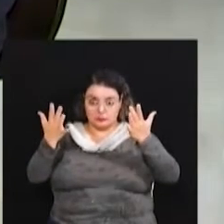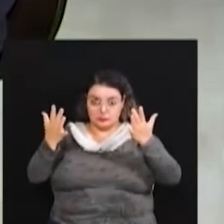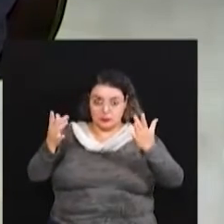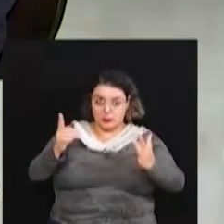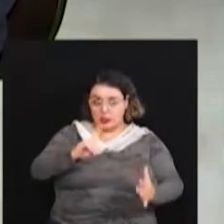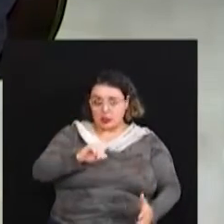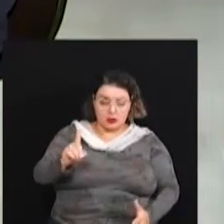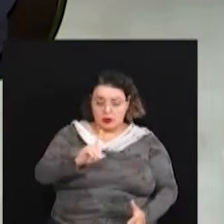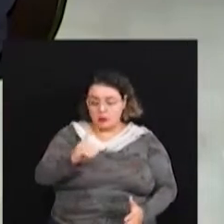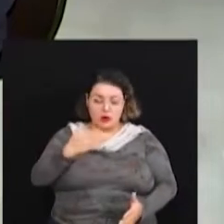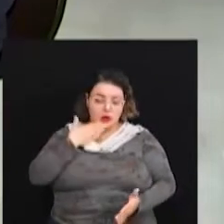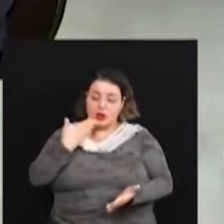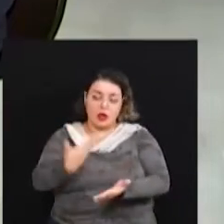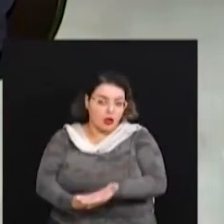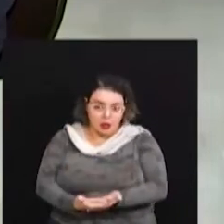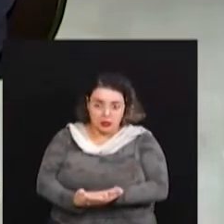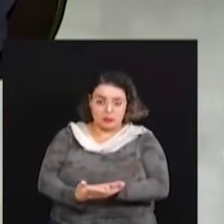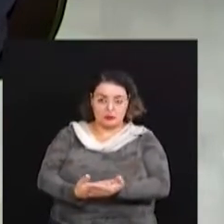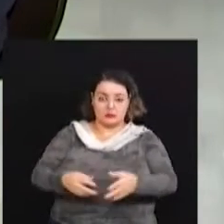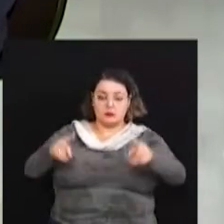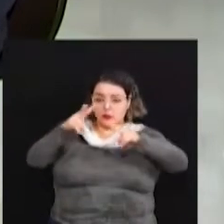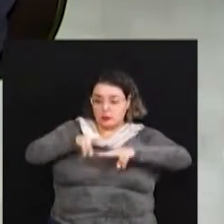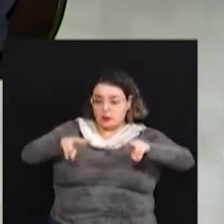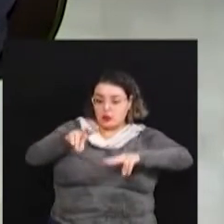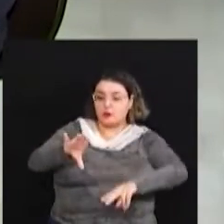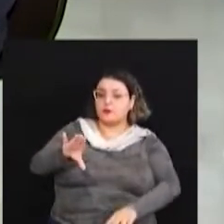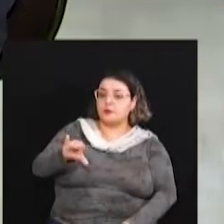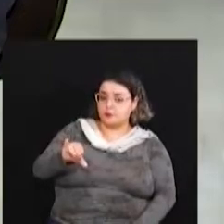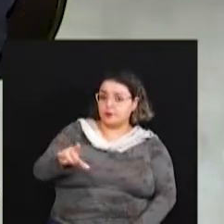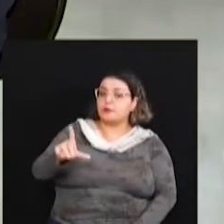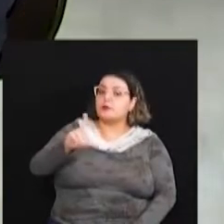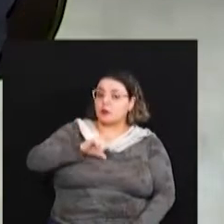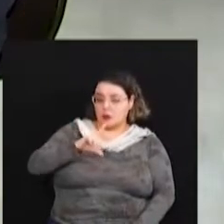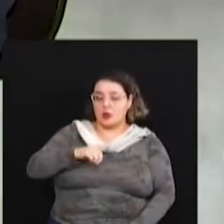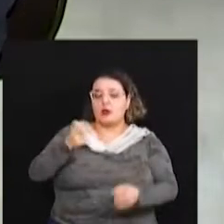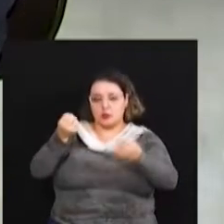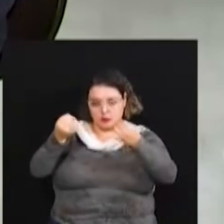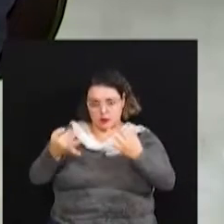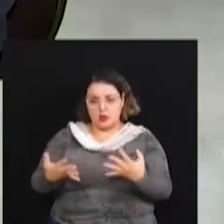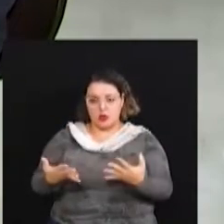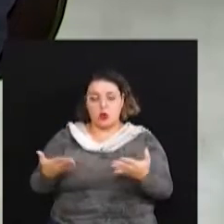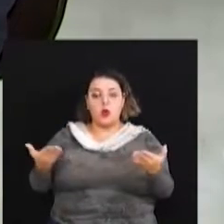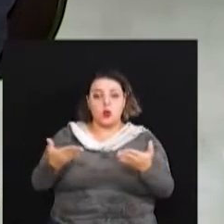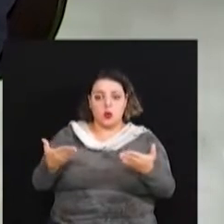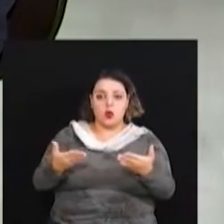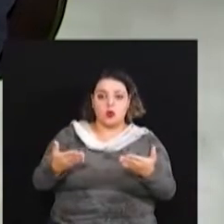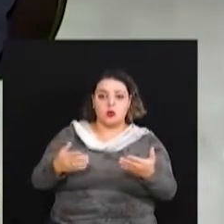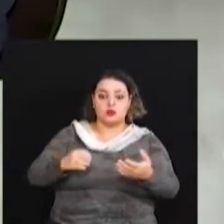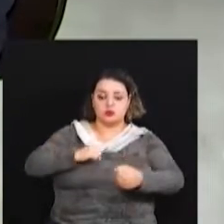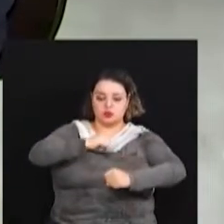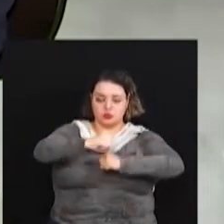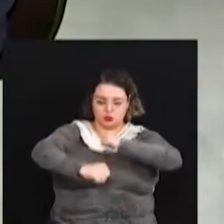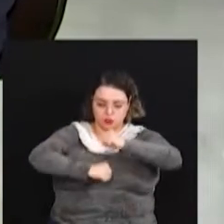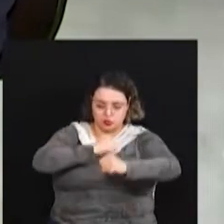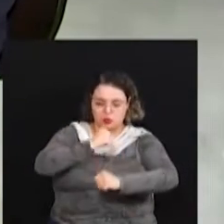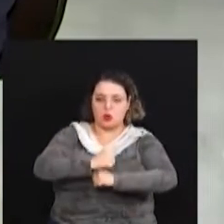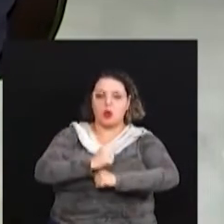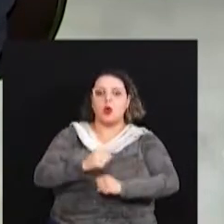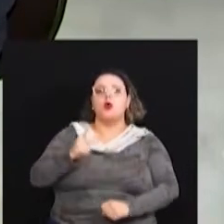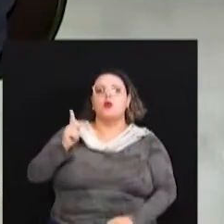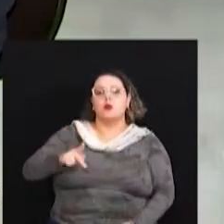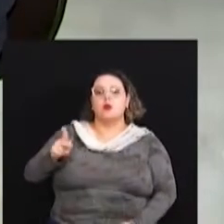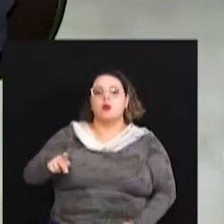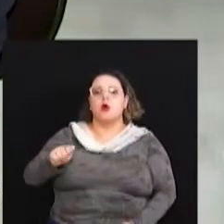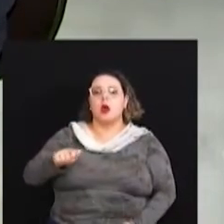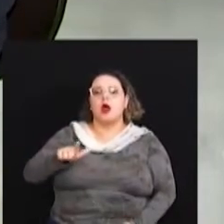é tão surpreendente assim do ponto de vista científico, porque existe uma explicação. Hoje, no Giro Ambiental, estou ao lado do